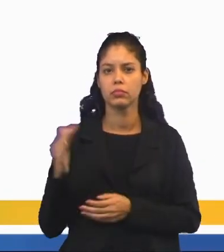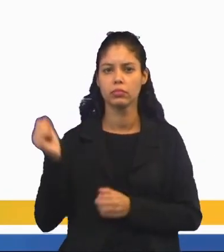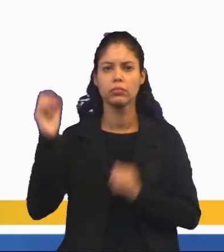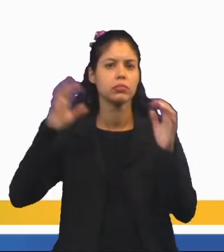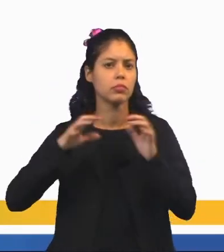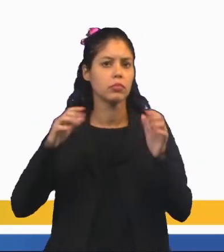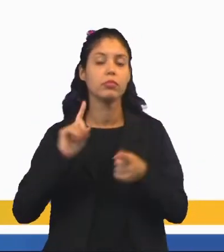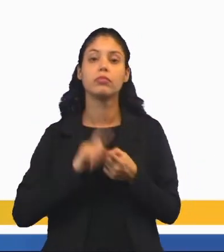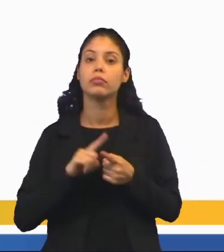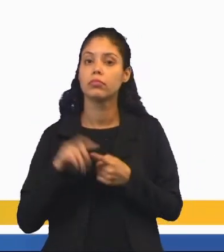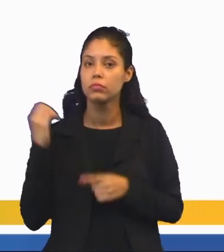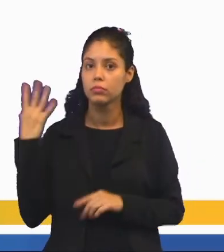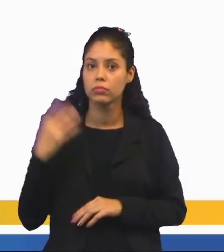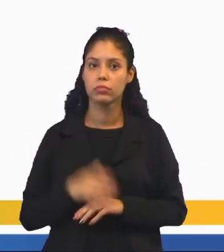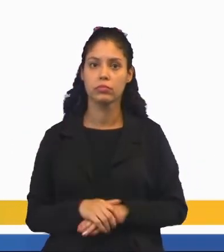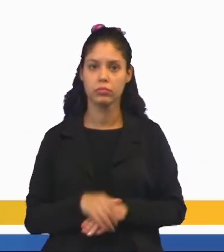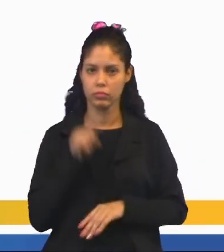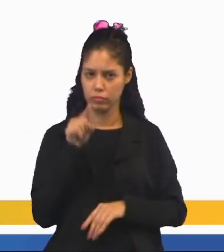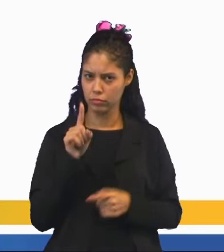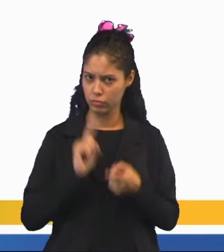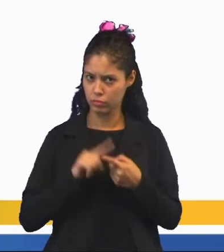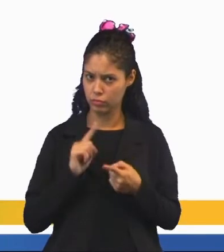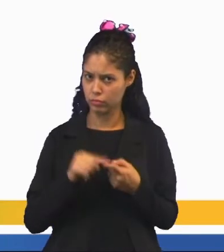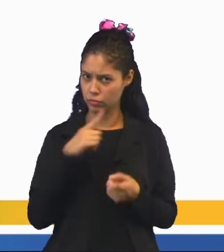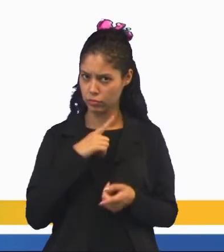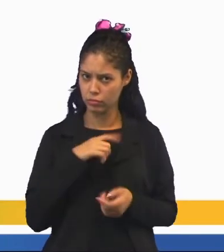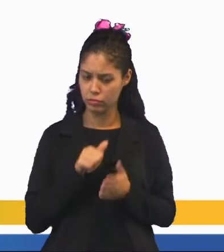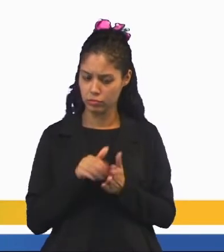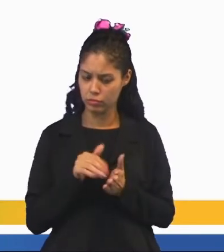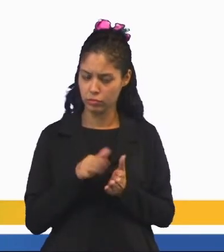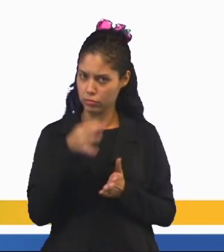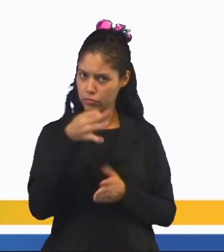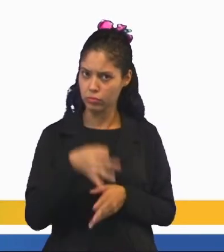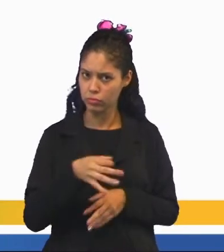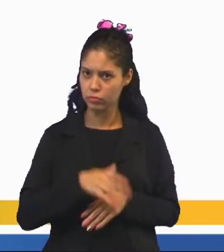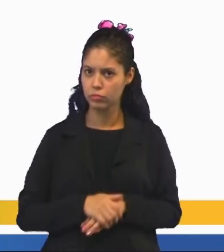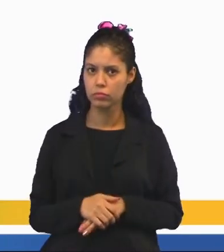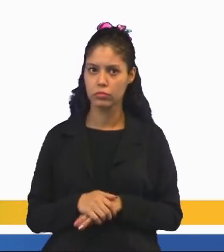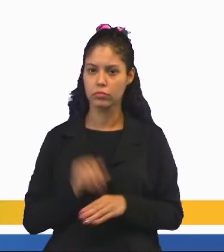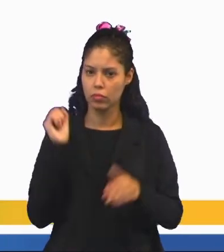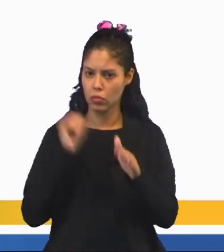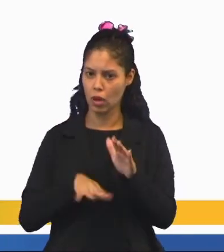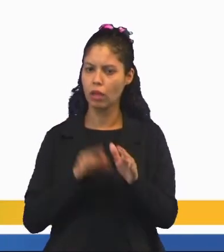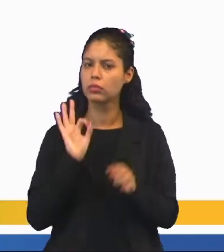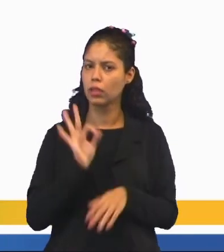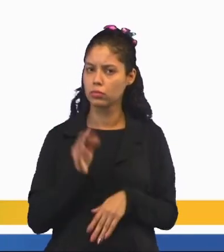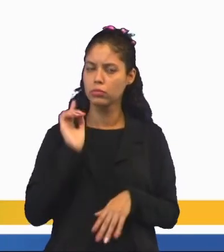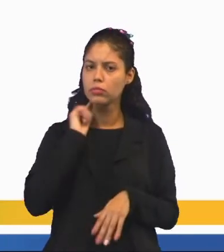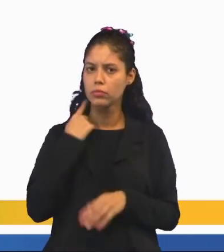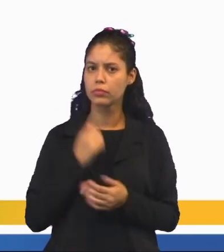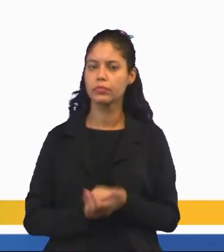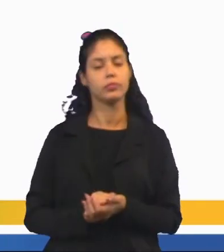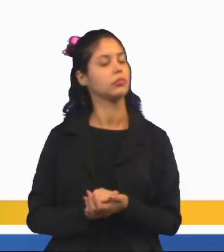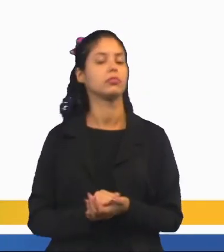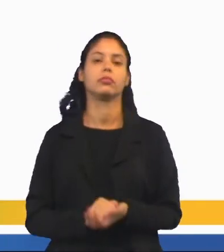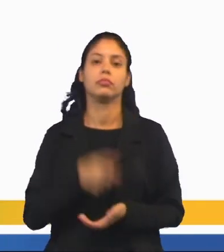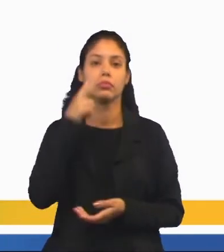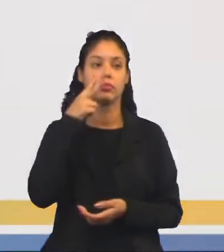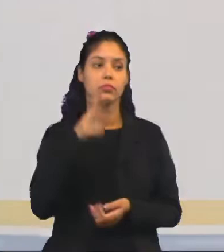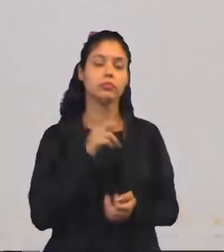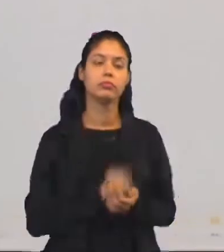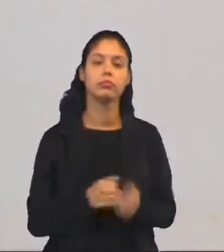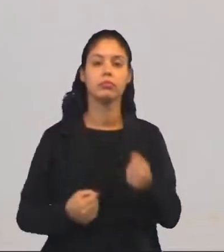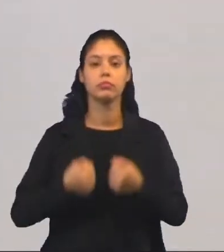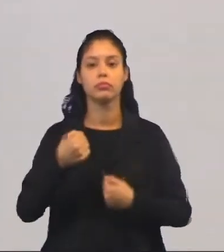chove? Por que isso acontece? Será que é porque está tendo descarte em lugares indevidos, estão jogando lixo na rua? Você vai no